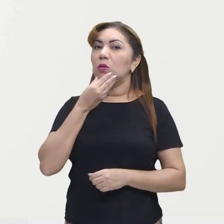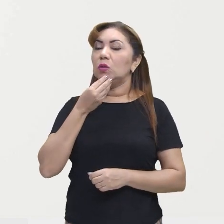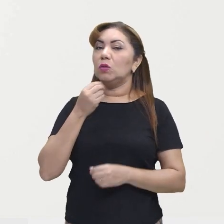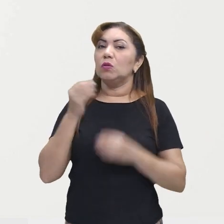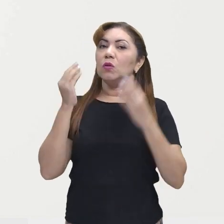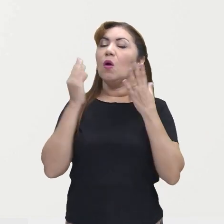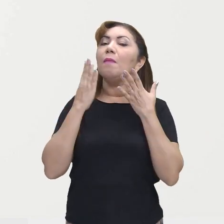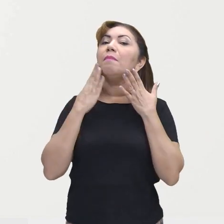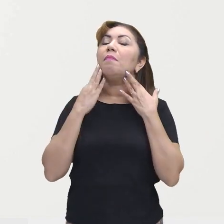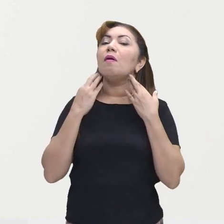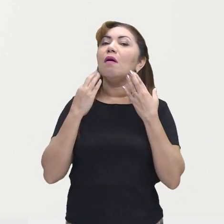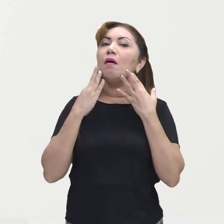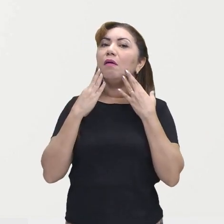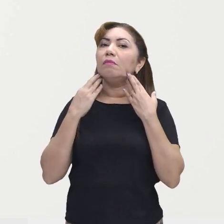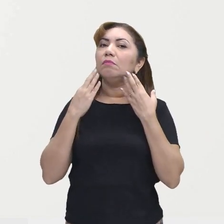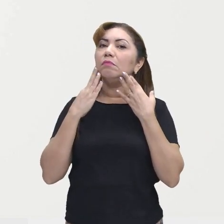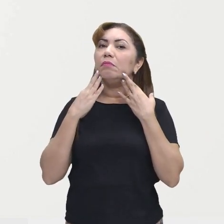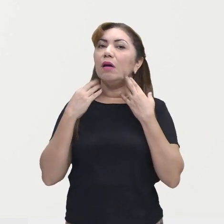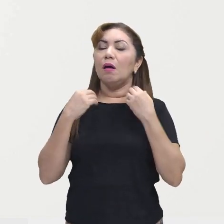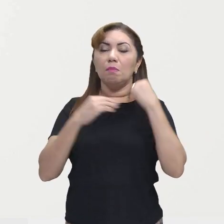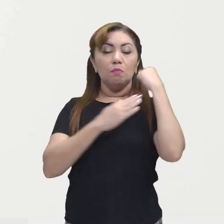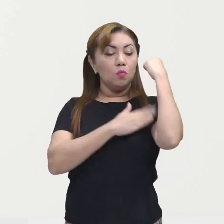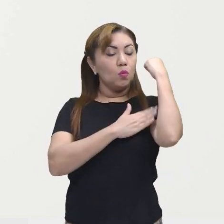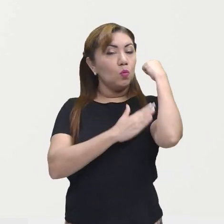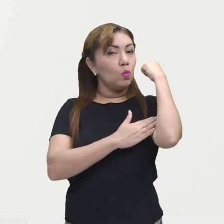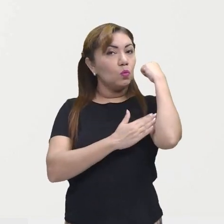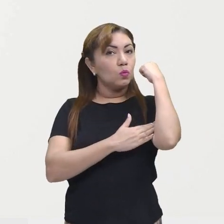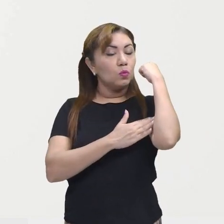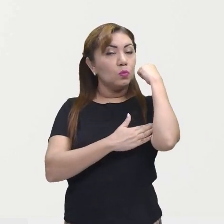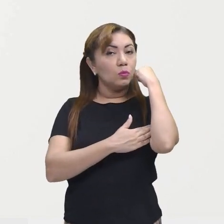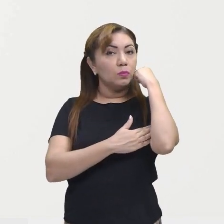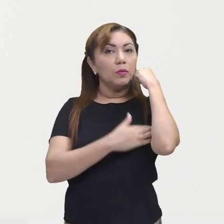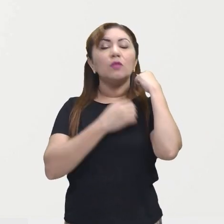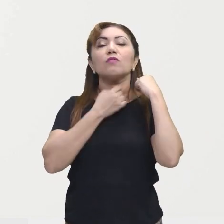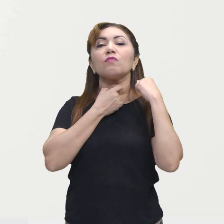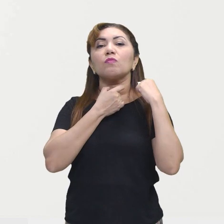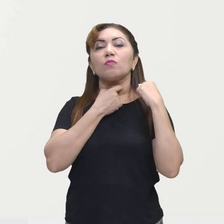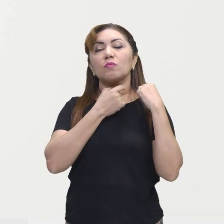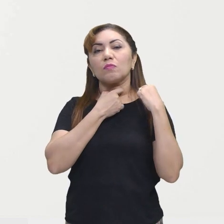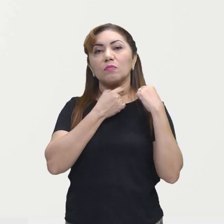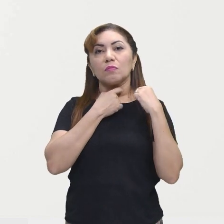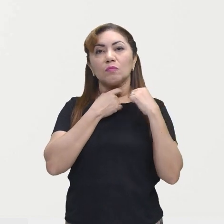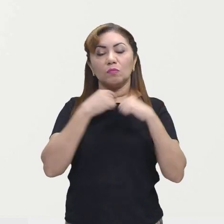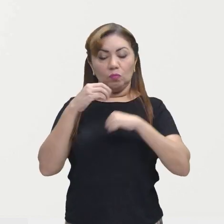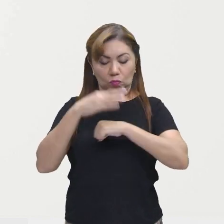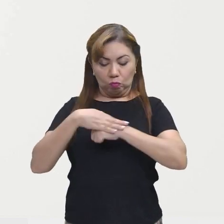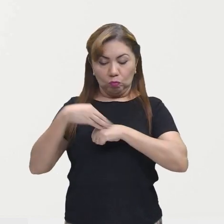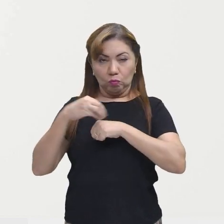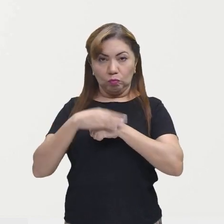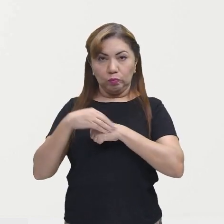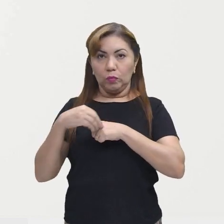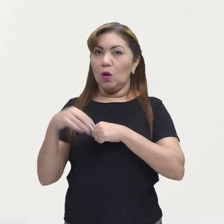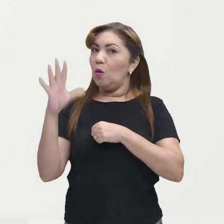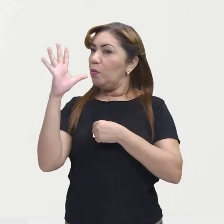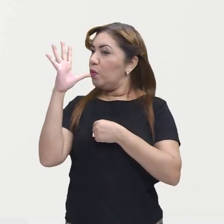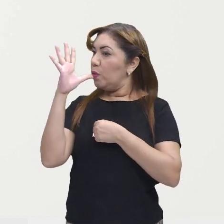mais rígidos, e acontece também as transformações nos órgãos sexuais, onde ele pode